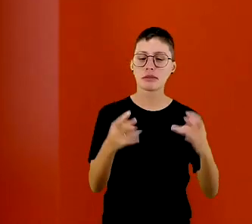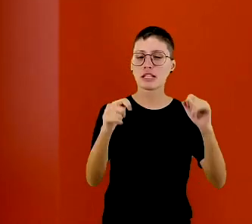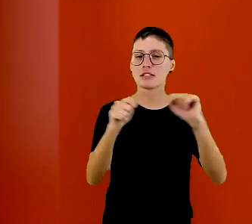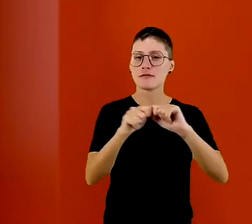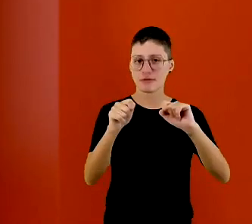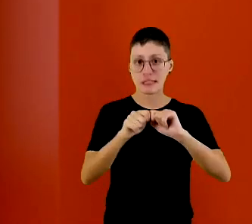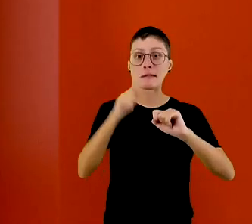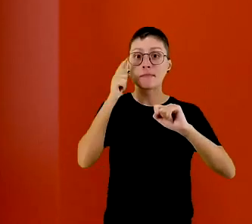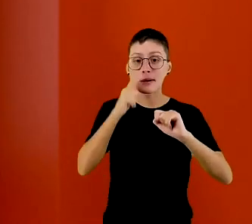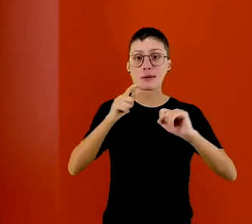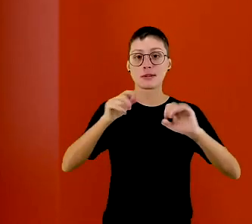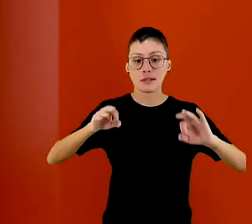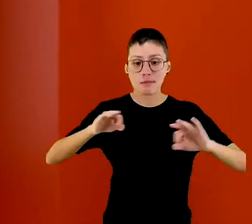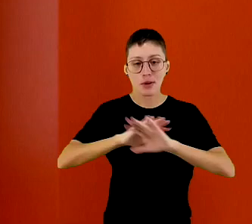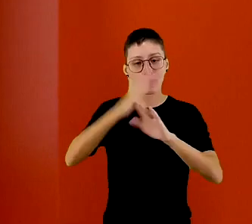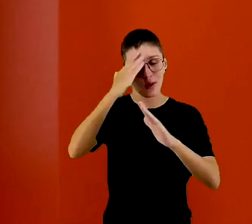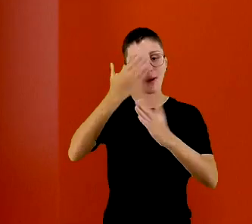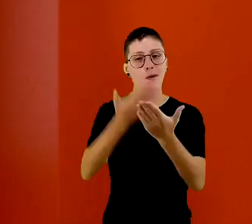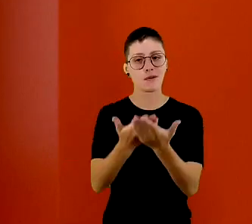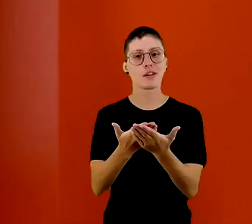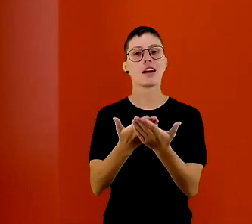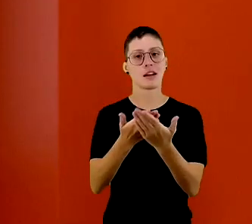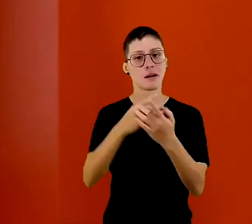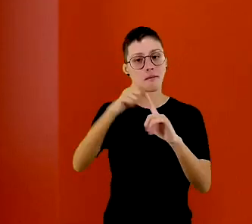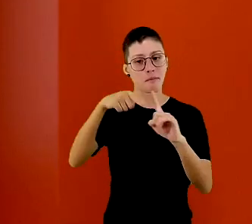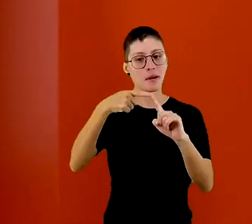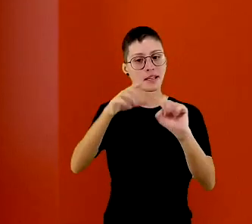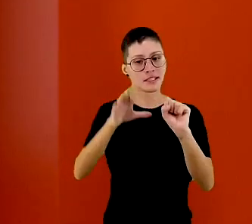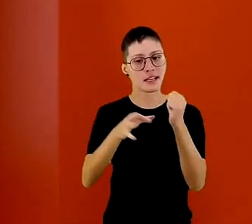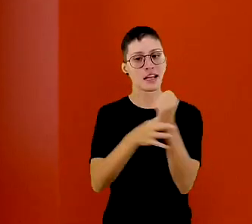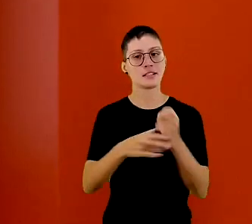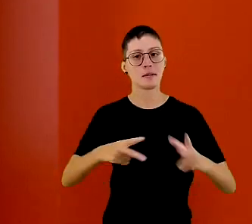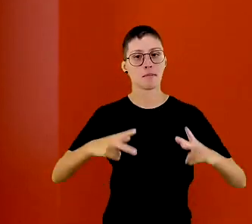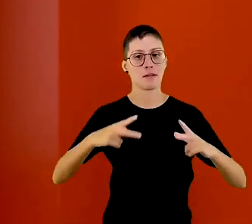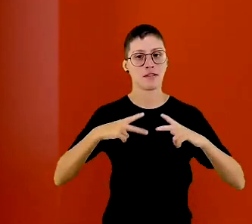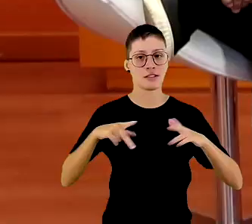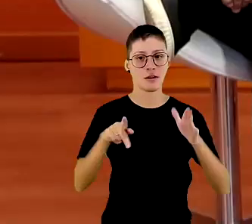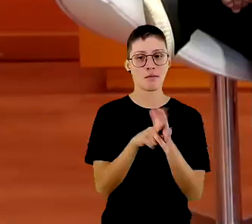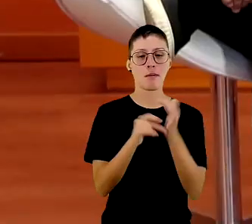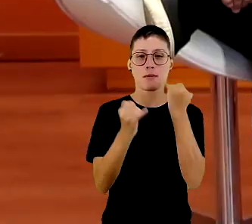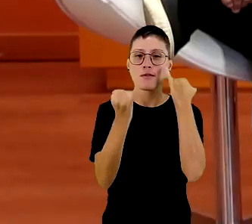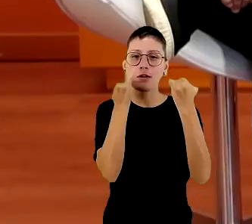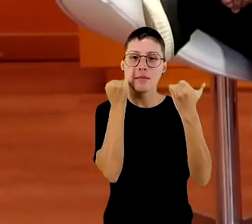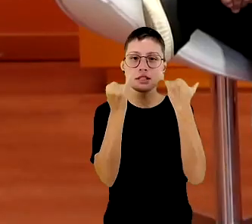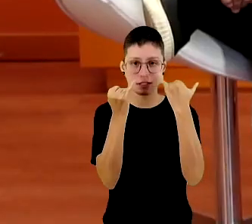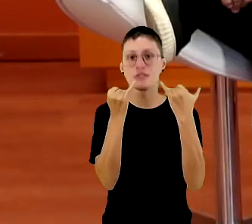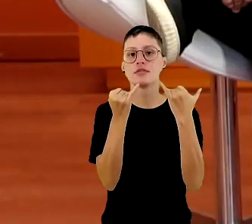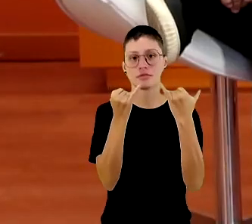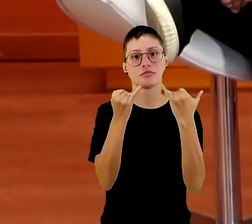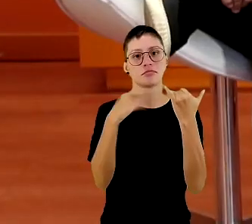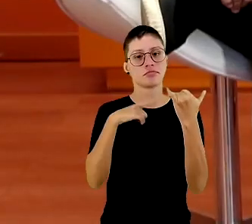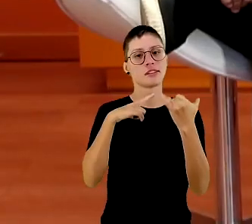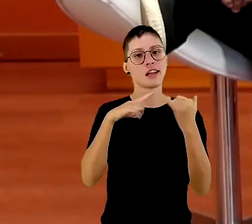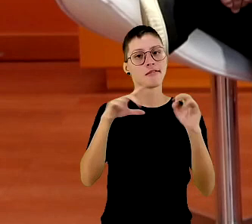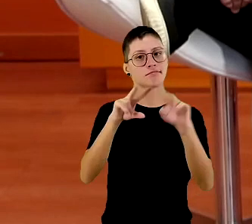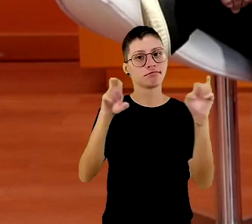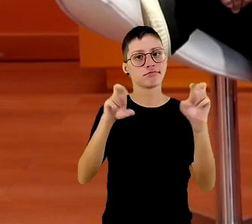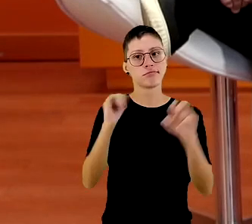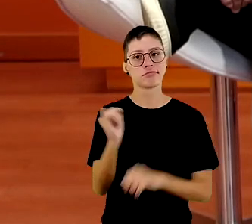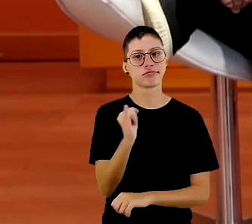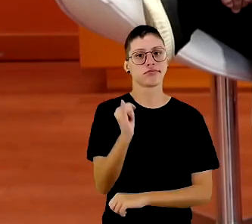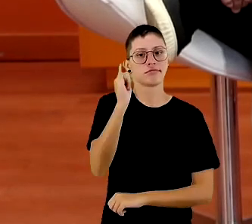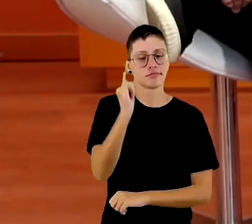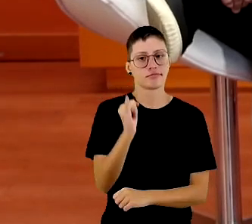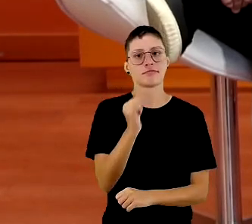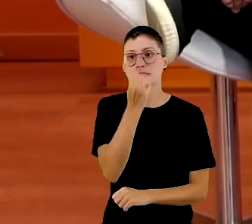essa confiança e garantir a privacidade dos dados? Acho que é um tema super relevante e que está muito